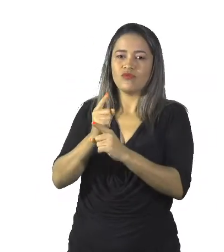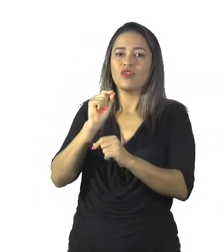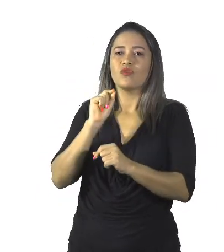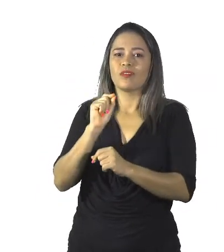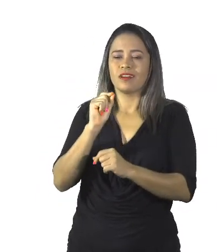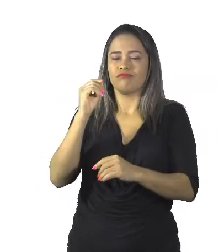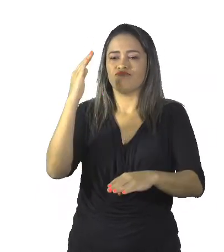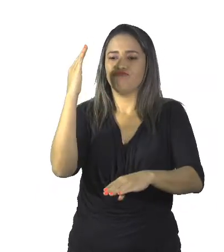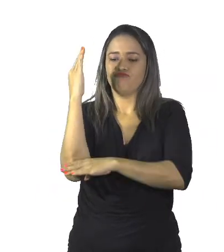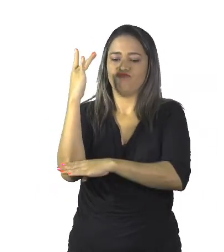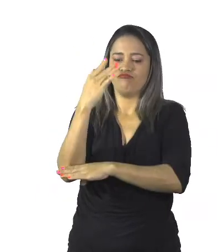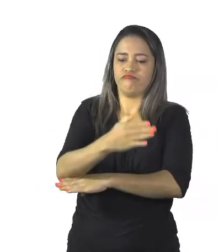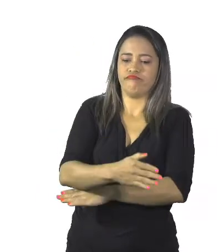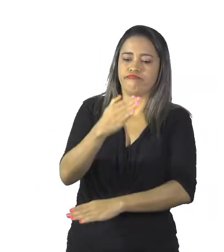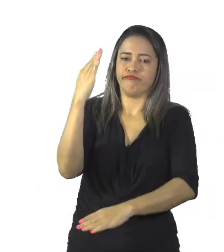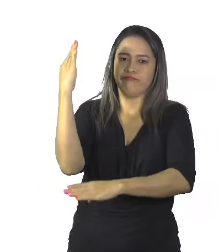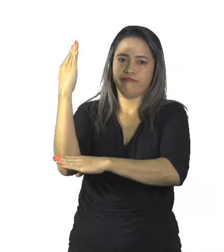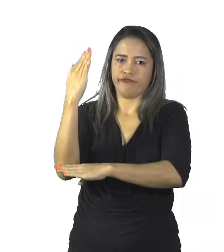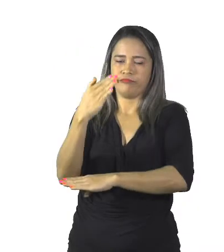da vegetação e,